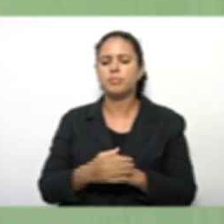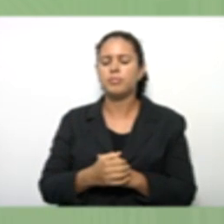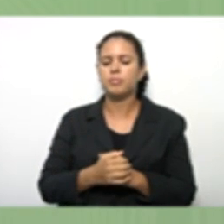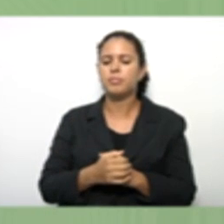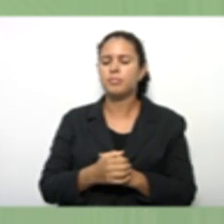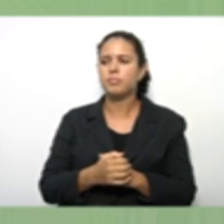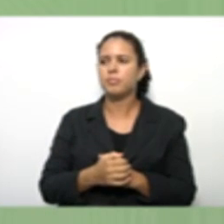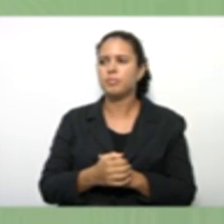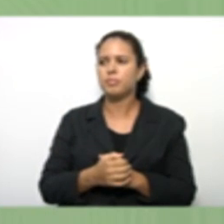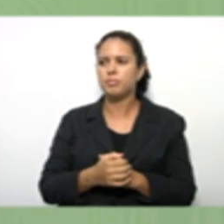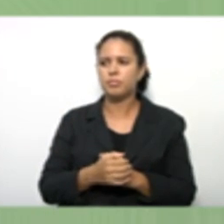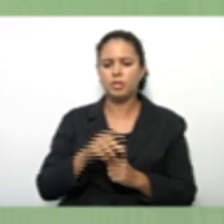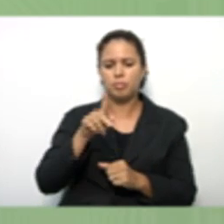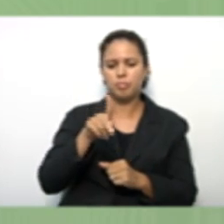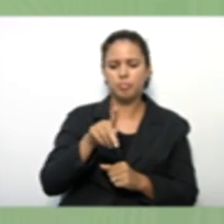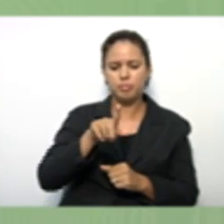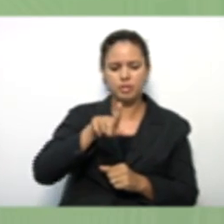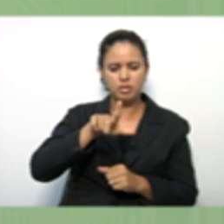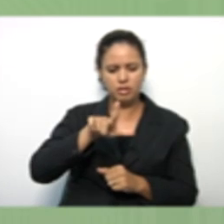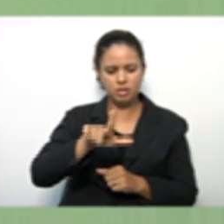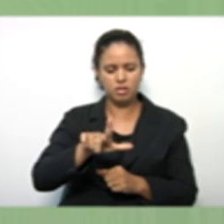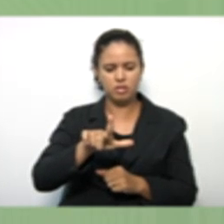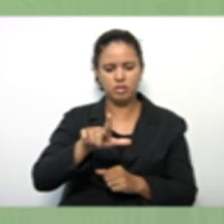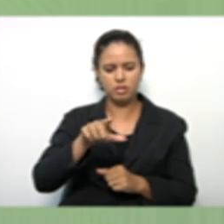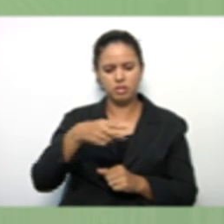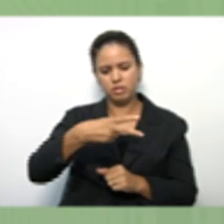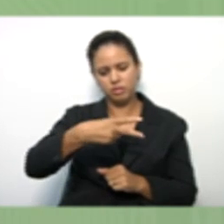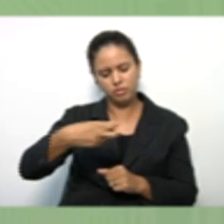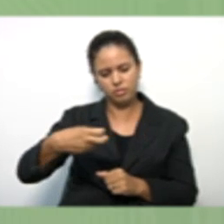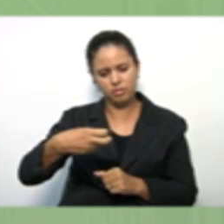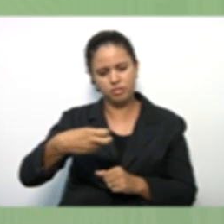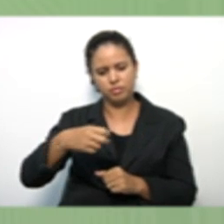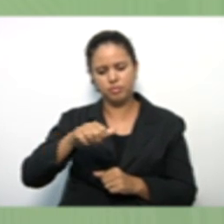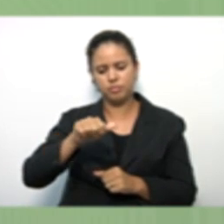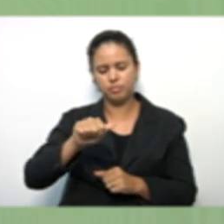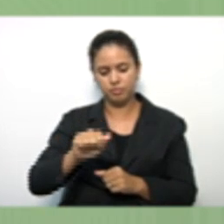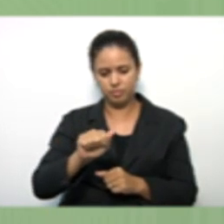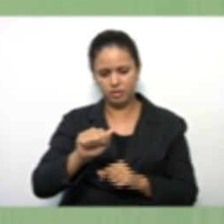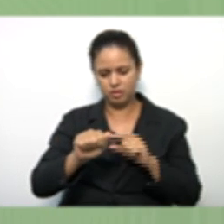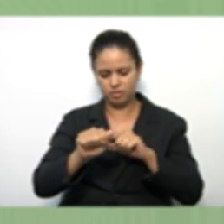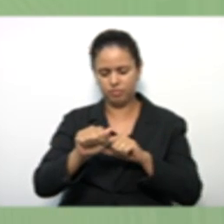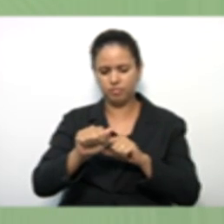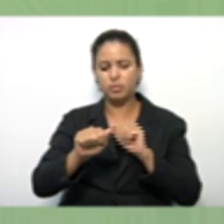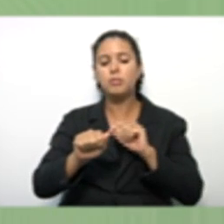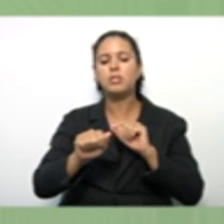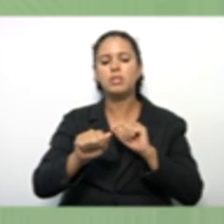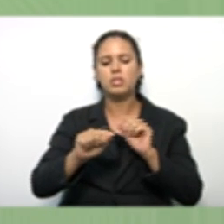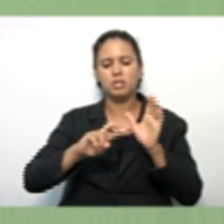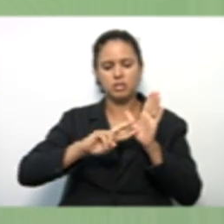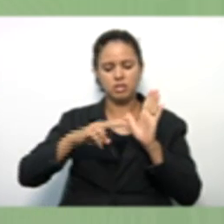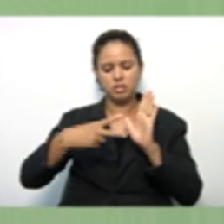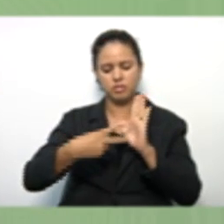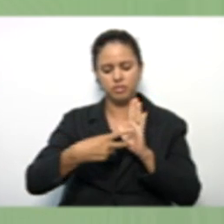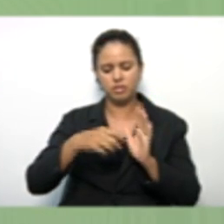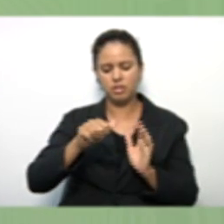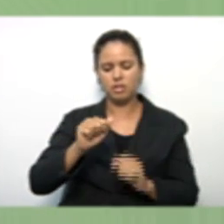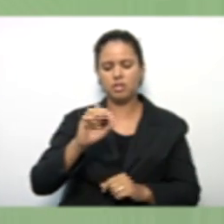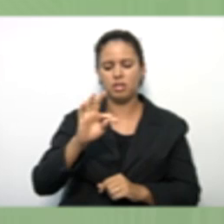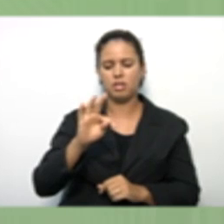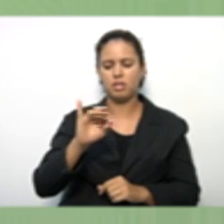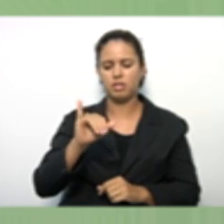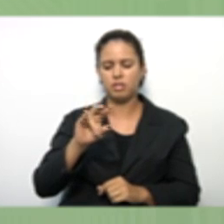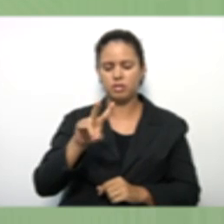passamos é PL é igual ativo menos passivo. Quanto